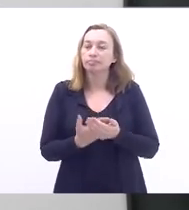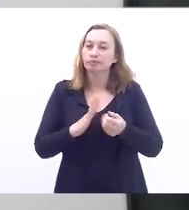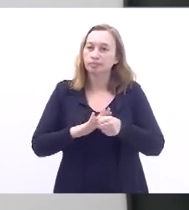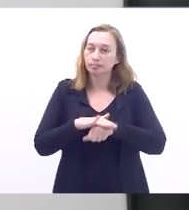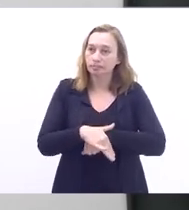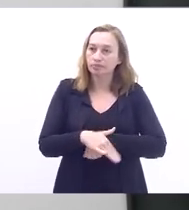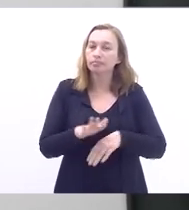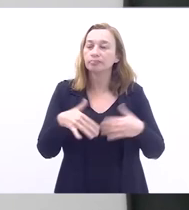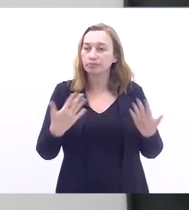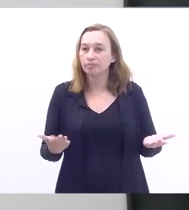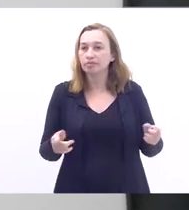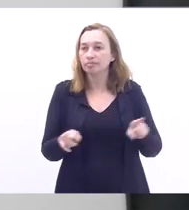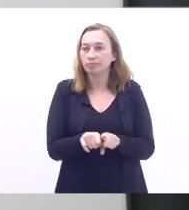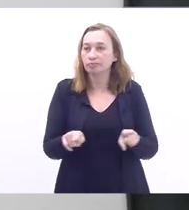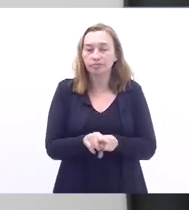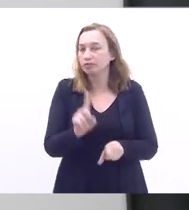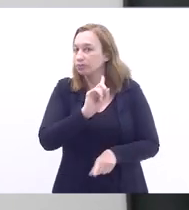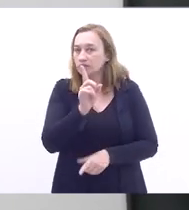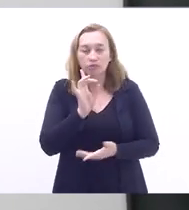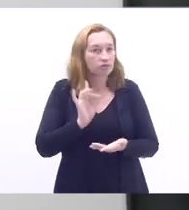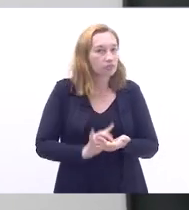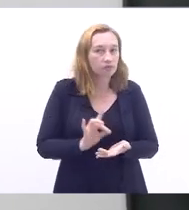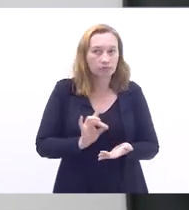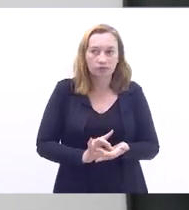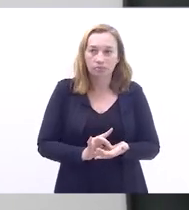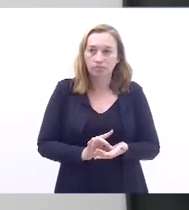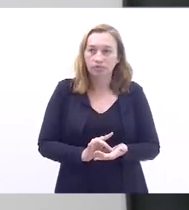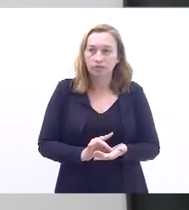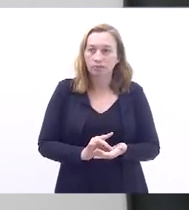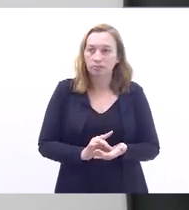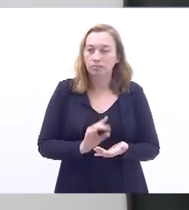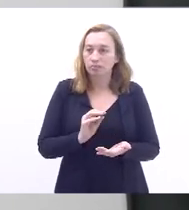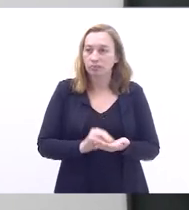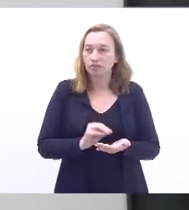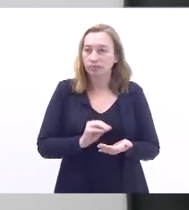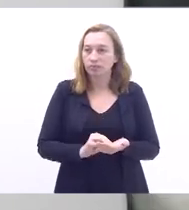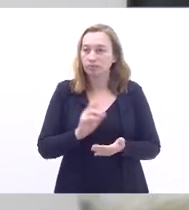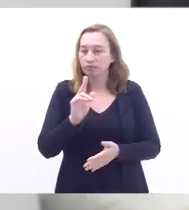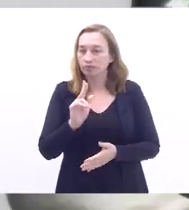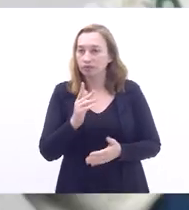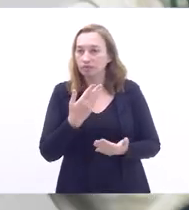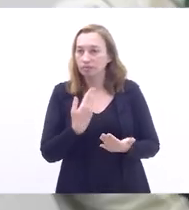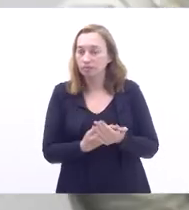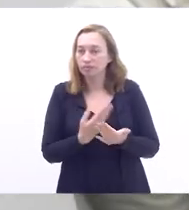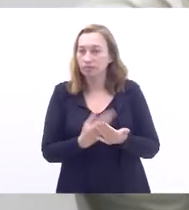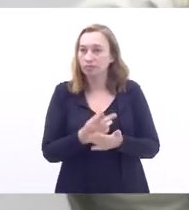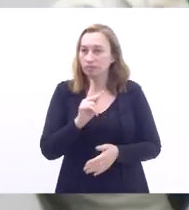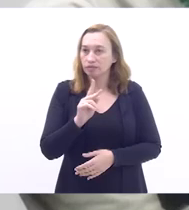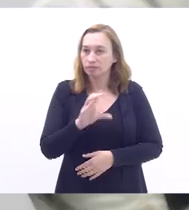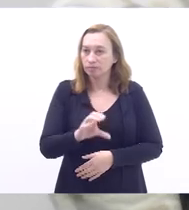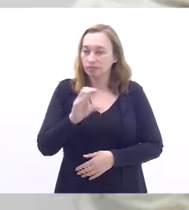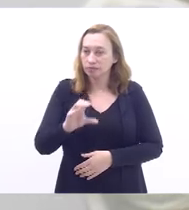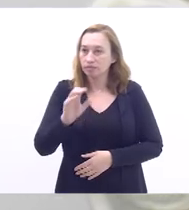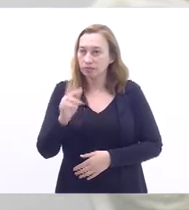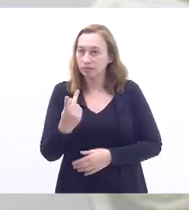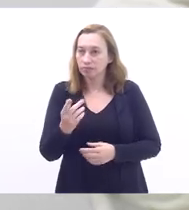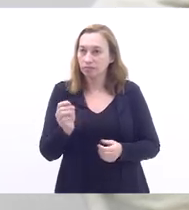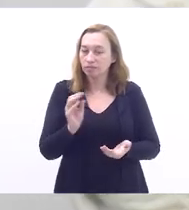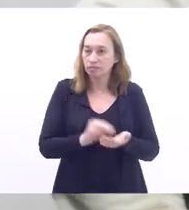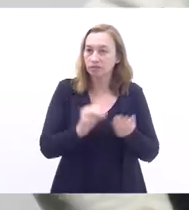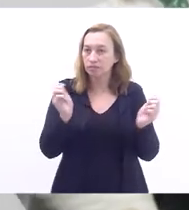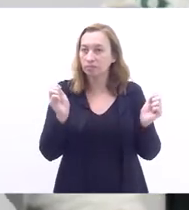é tão também não é verdade que não tá tendo aula não sei se H se não tá tendo aula é por incompetência